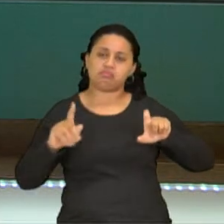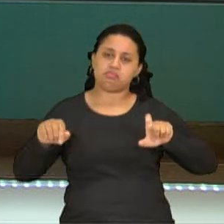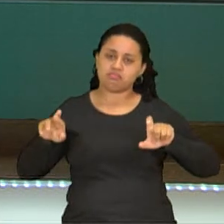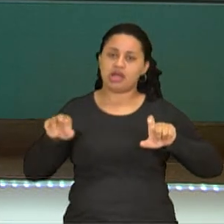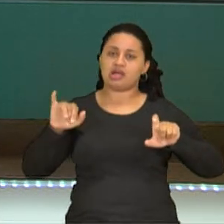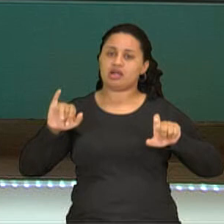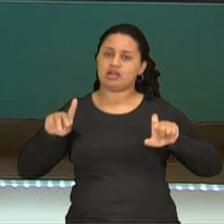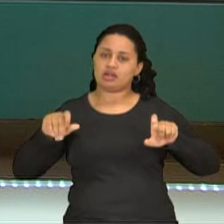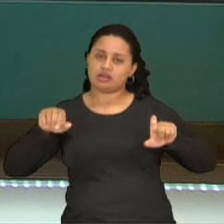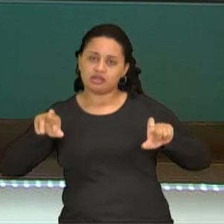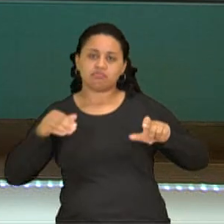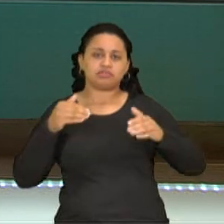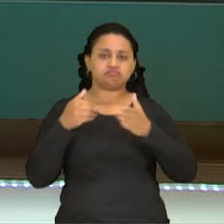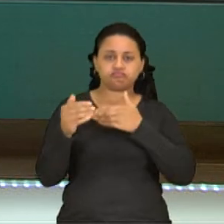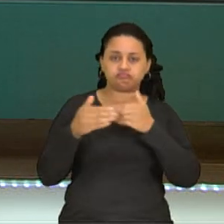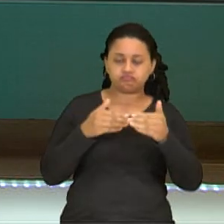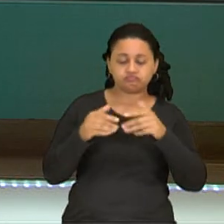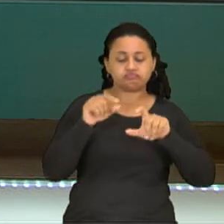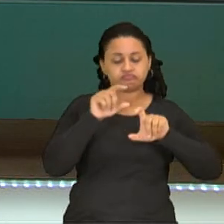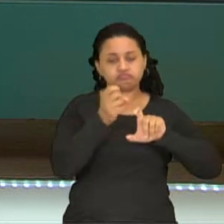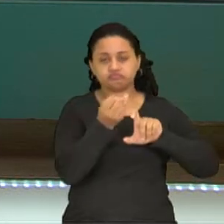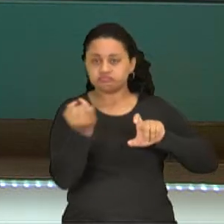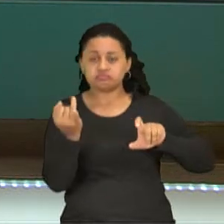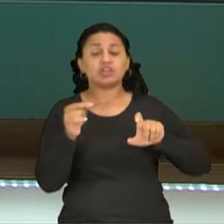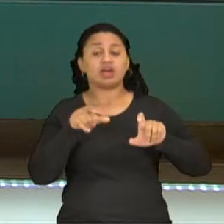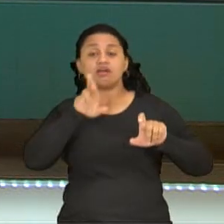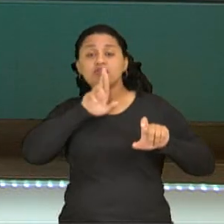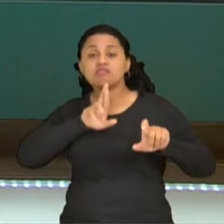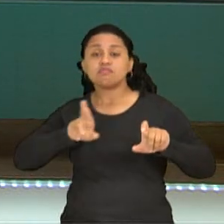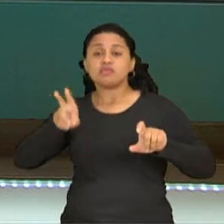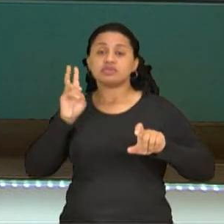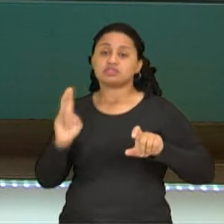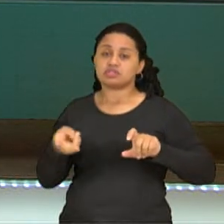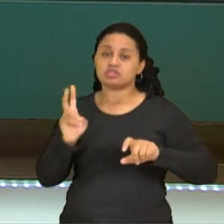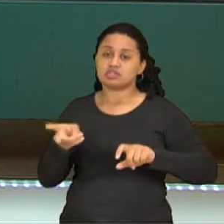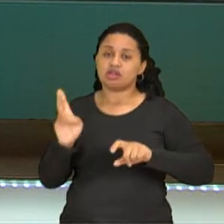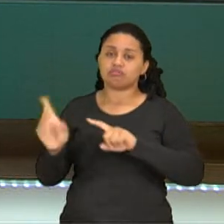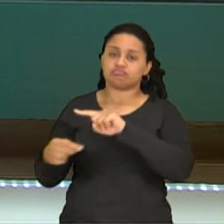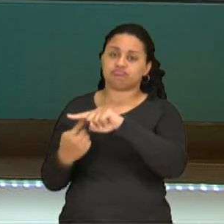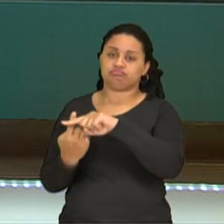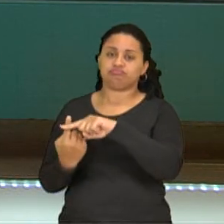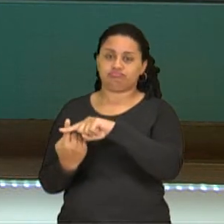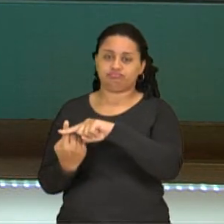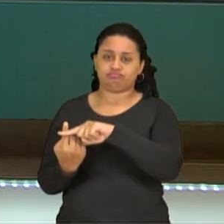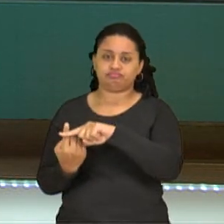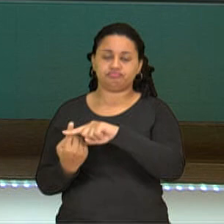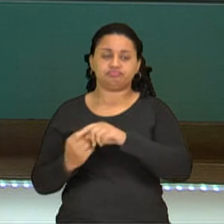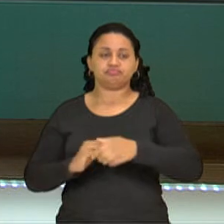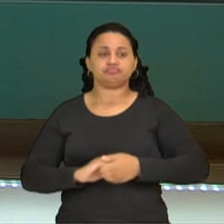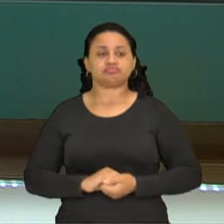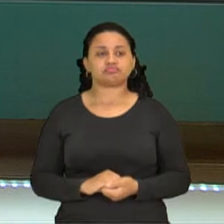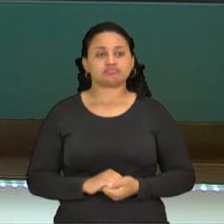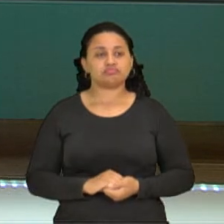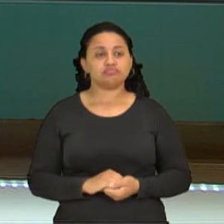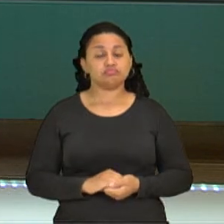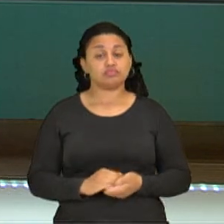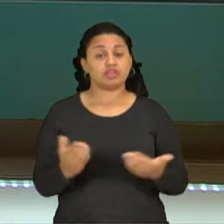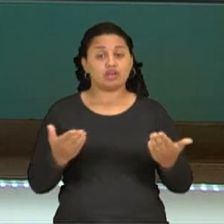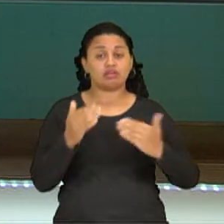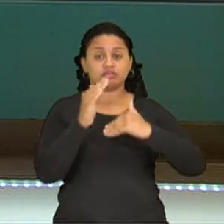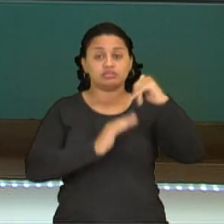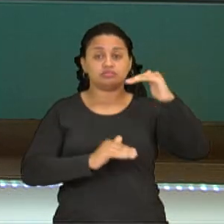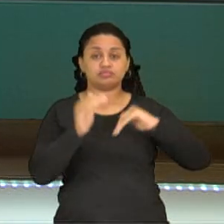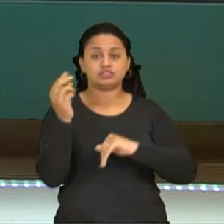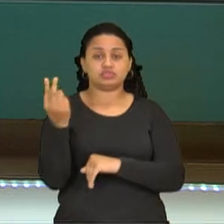par, pode ser ímpar, o resultado vai continuar sendo positivo, ok? Então vamos